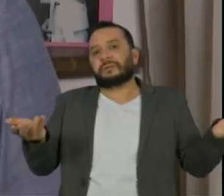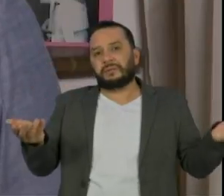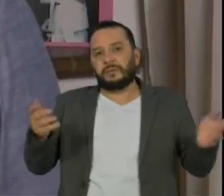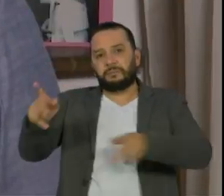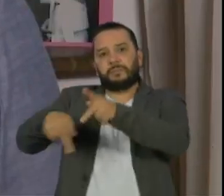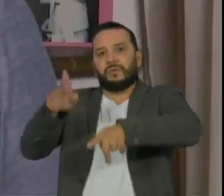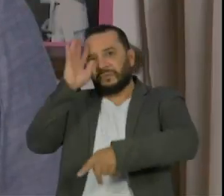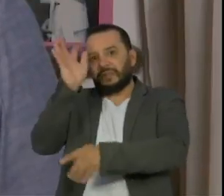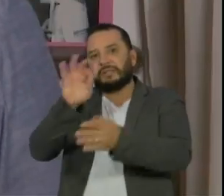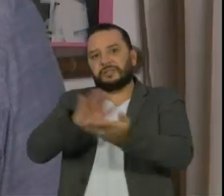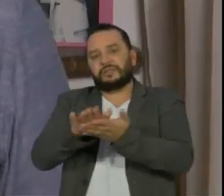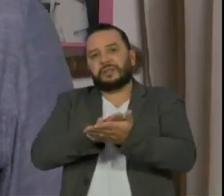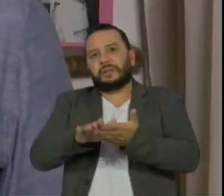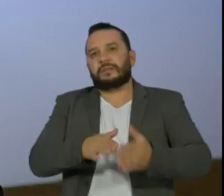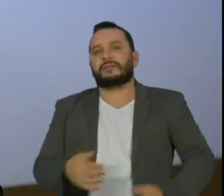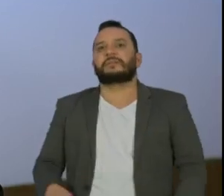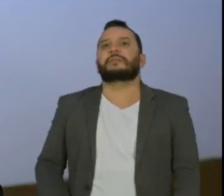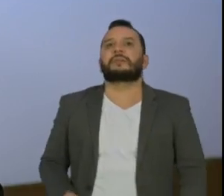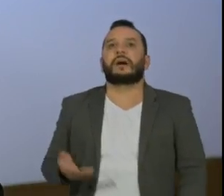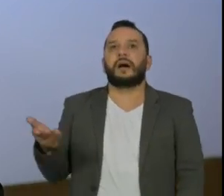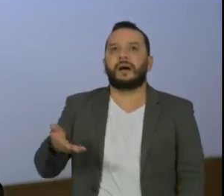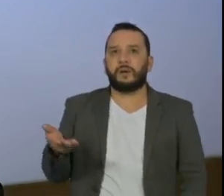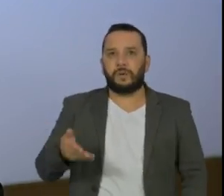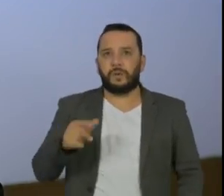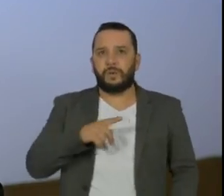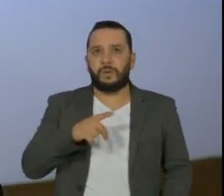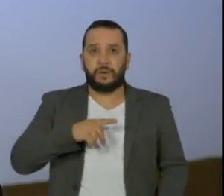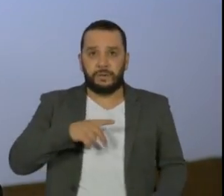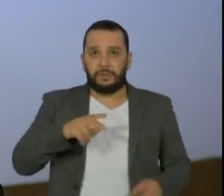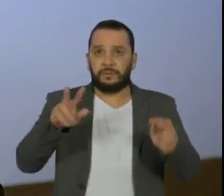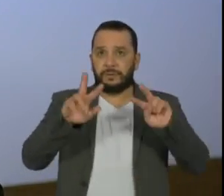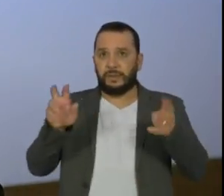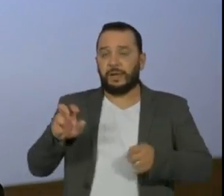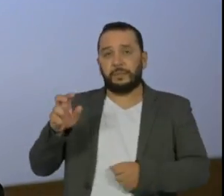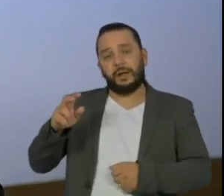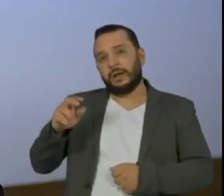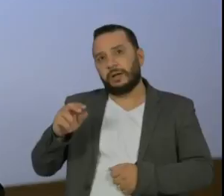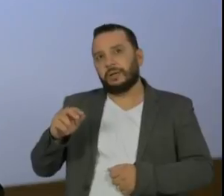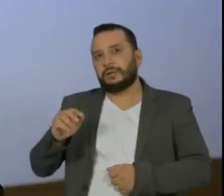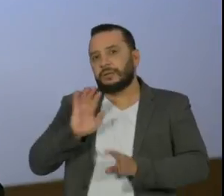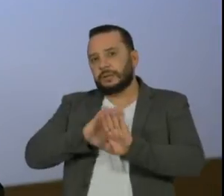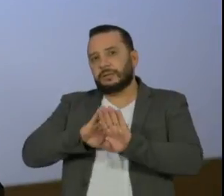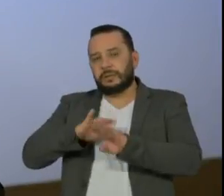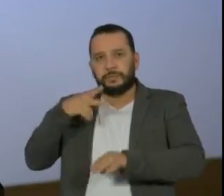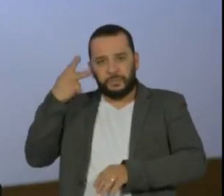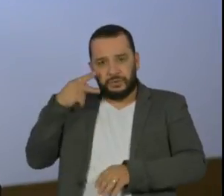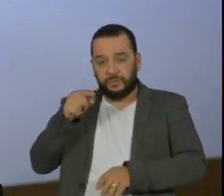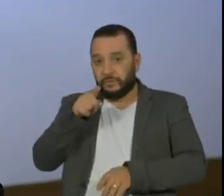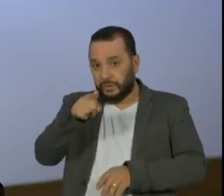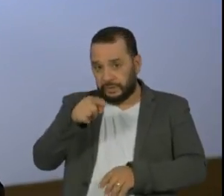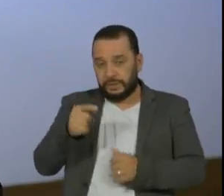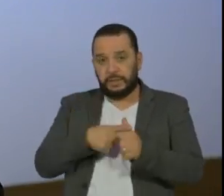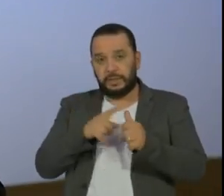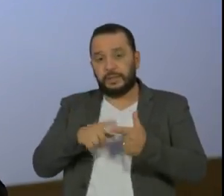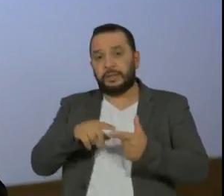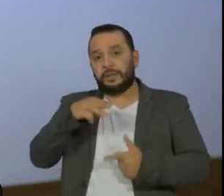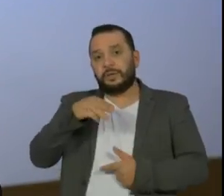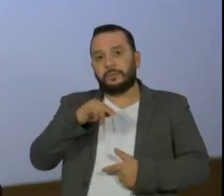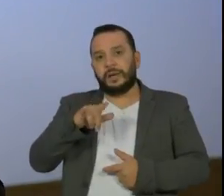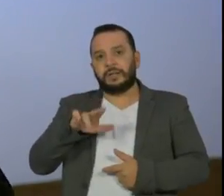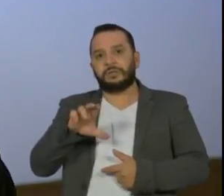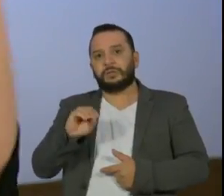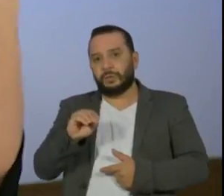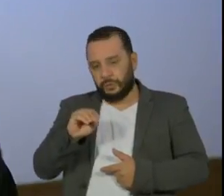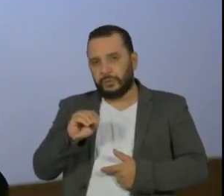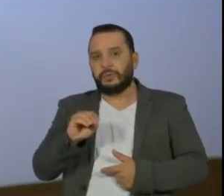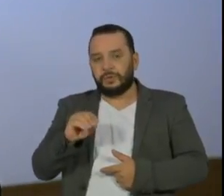do bloco. Eu vou sair da política, mas vou falar de um tema que também é político. É, você e Márcio Schmeling, que é um capitão do humor na Globo e